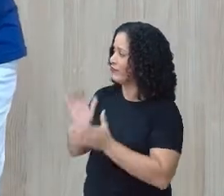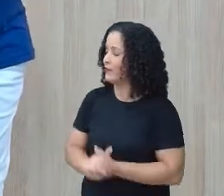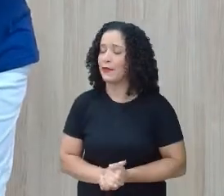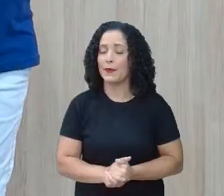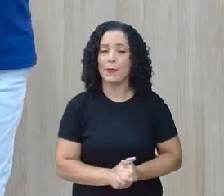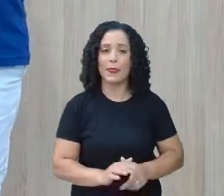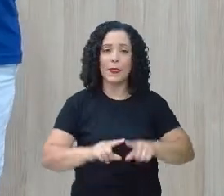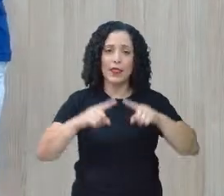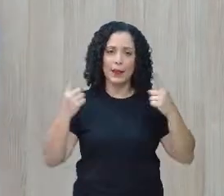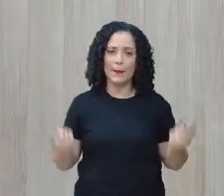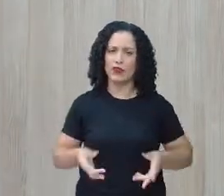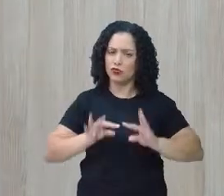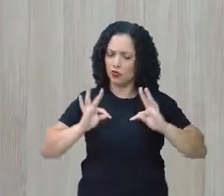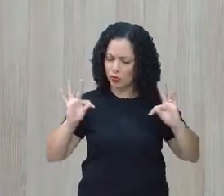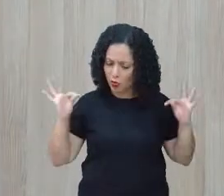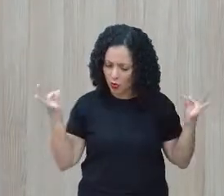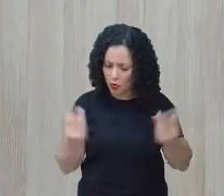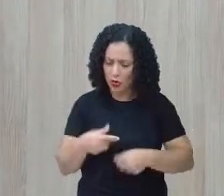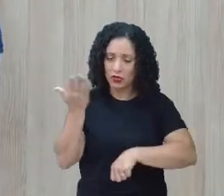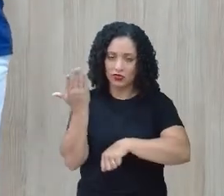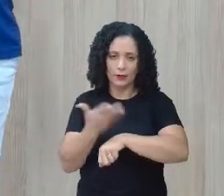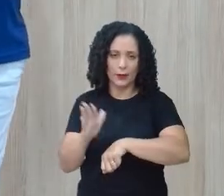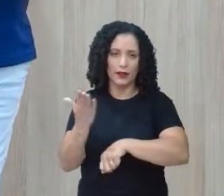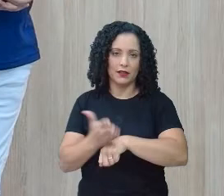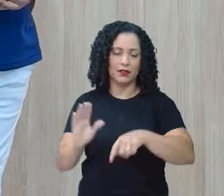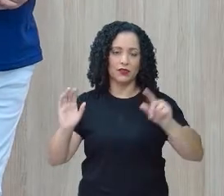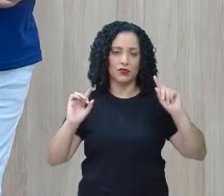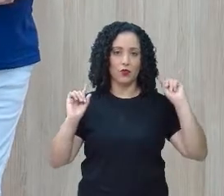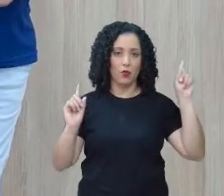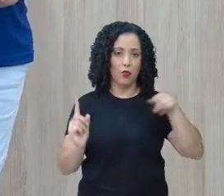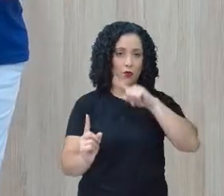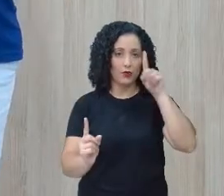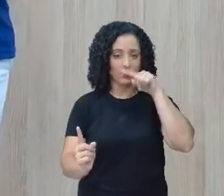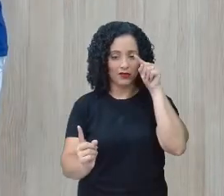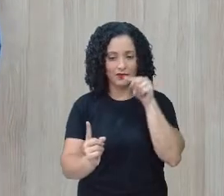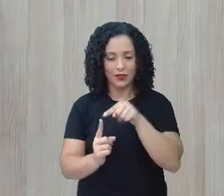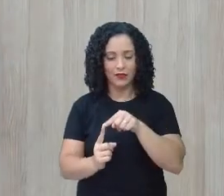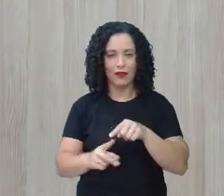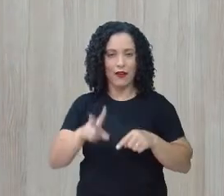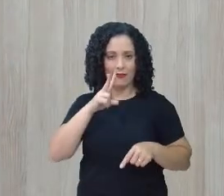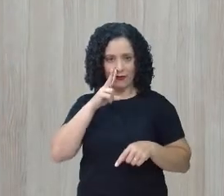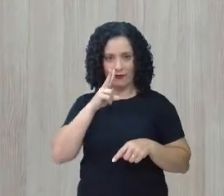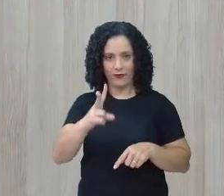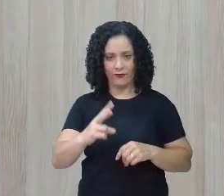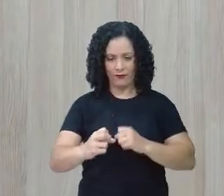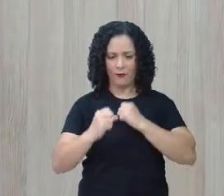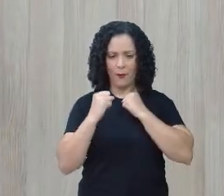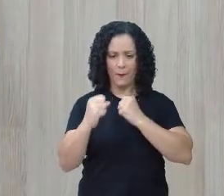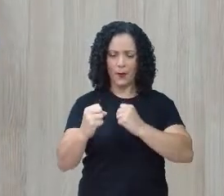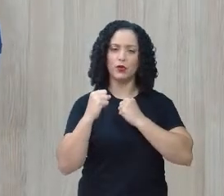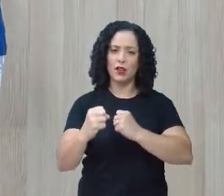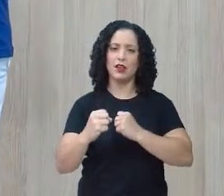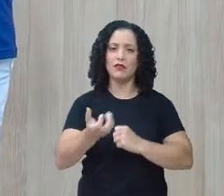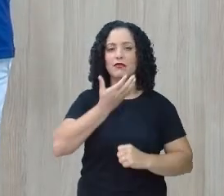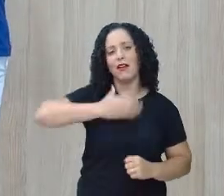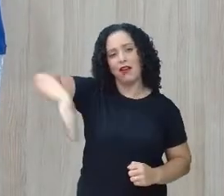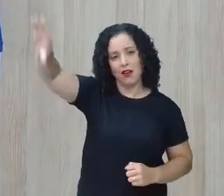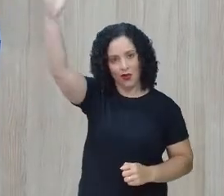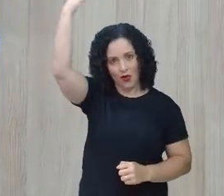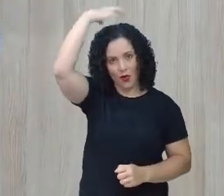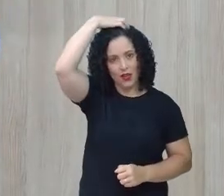essas práticas visavam o quê? Fortalecer o poder real. Então, a possibilidade